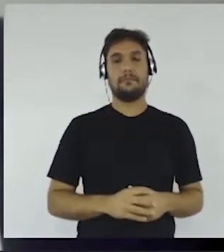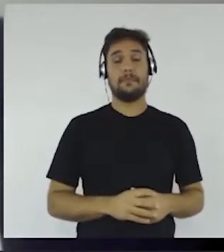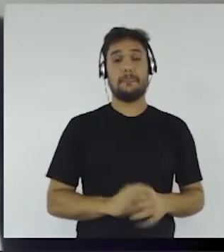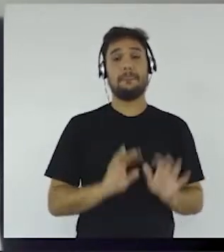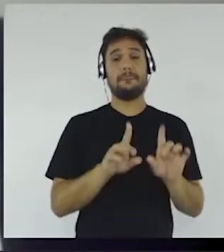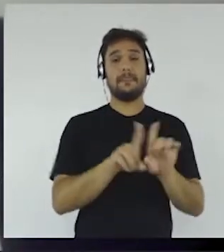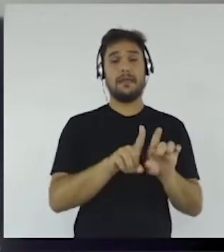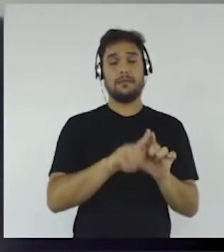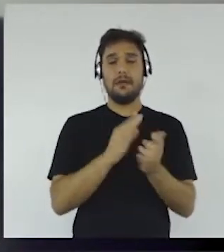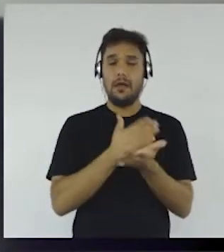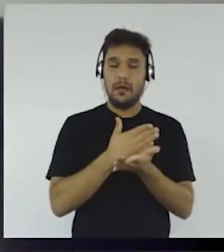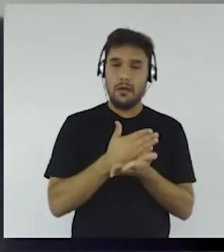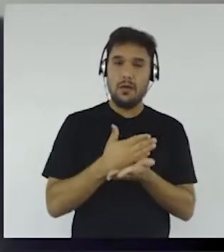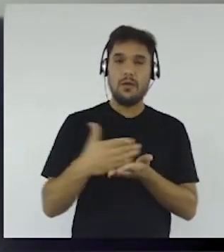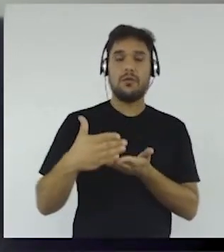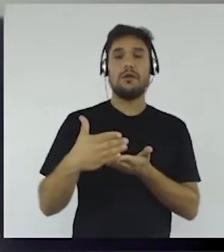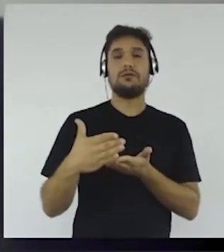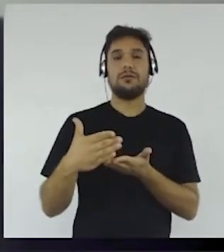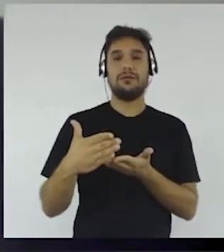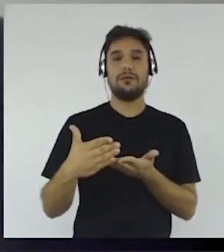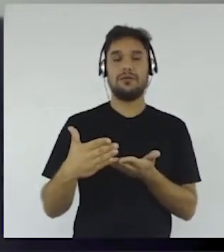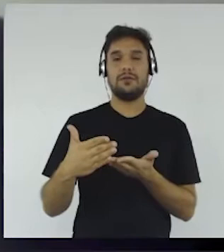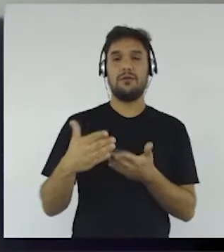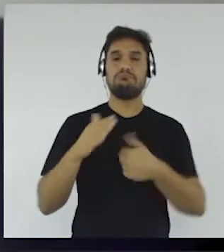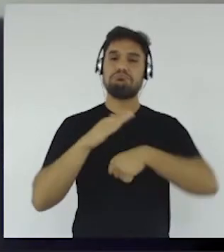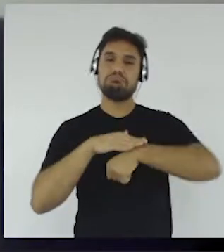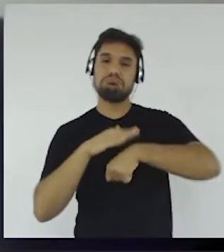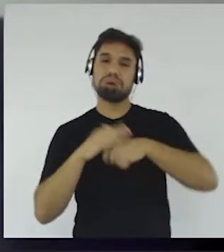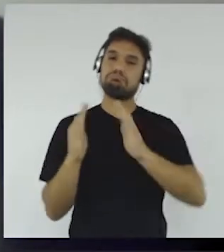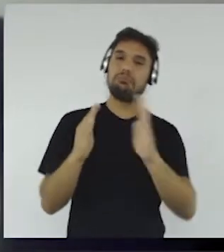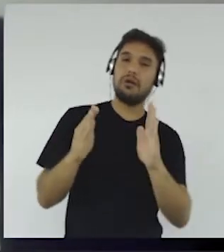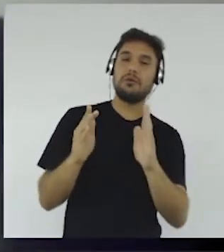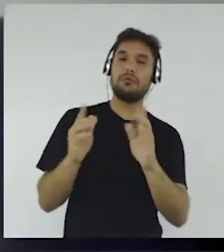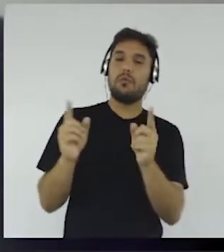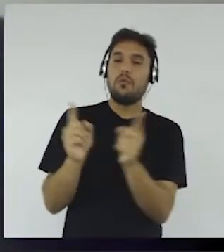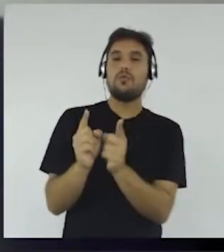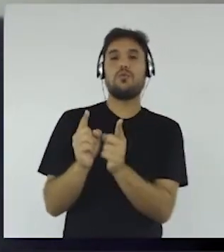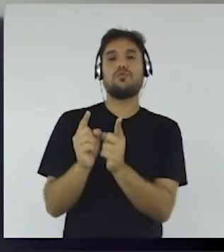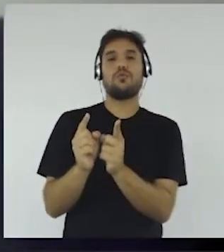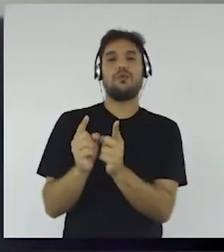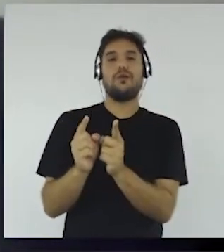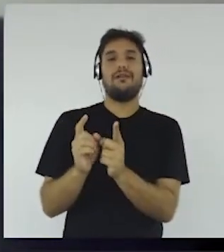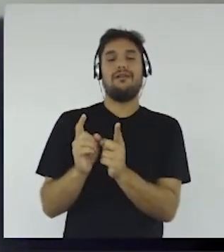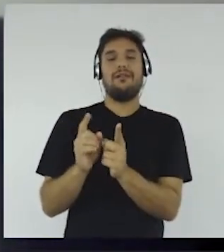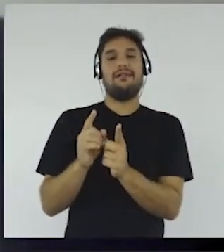e passou por um período bem curto, quando ele